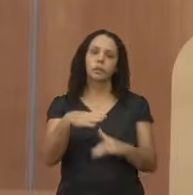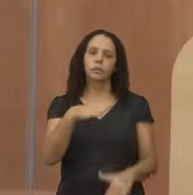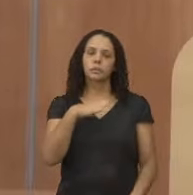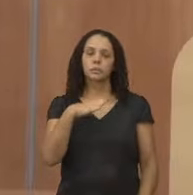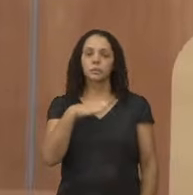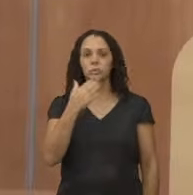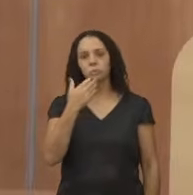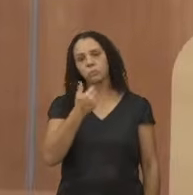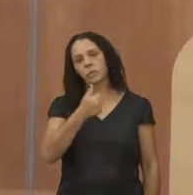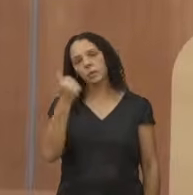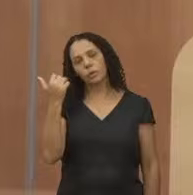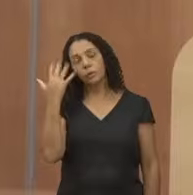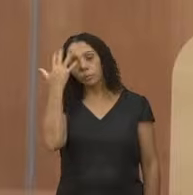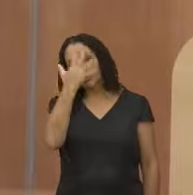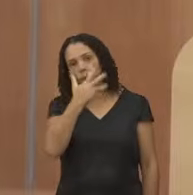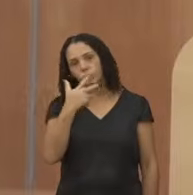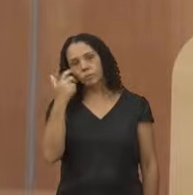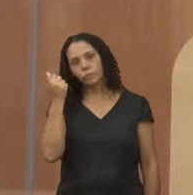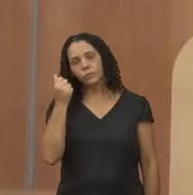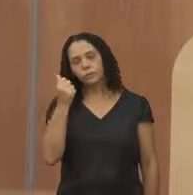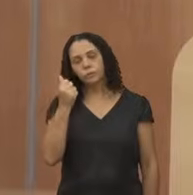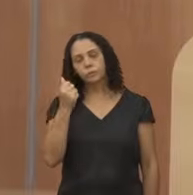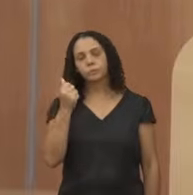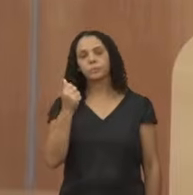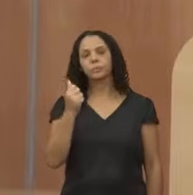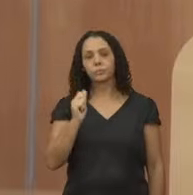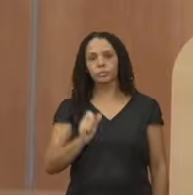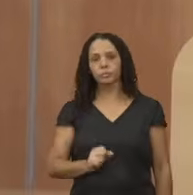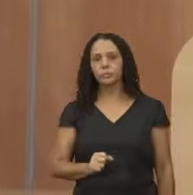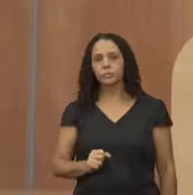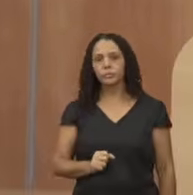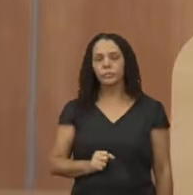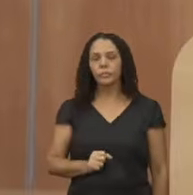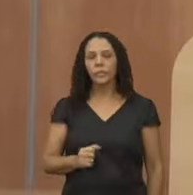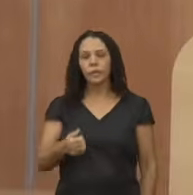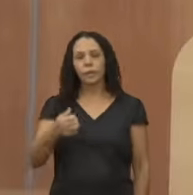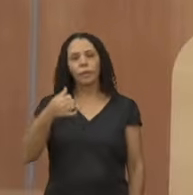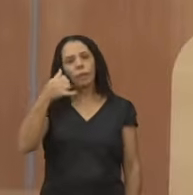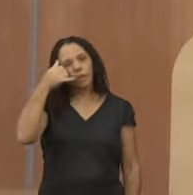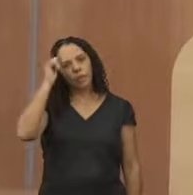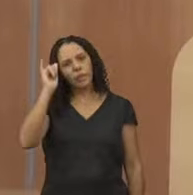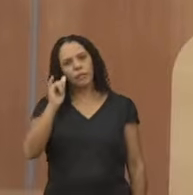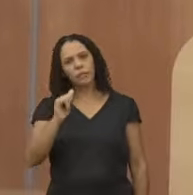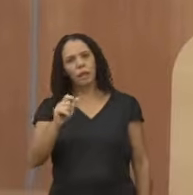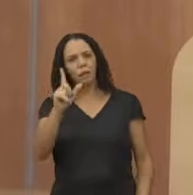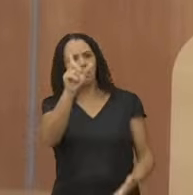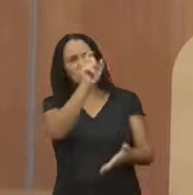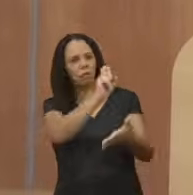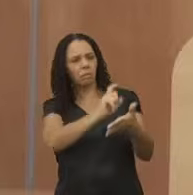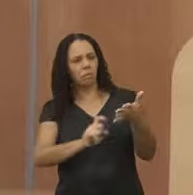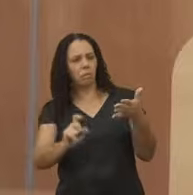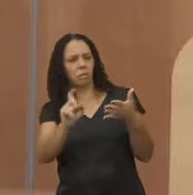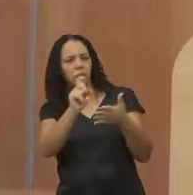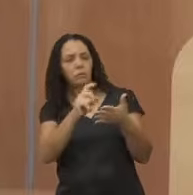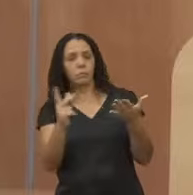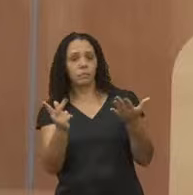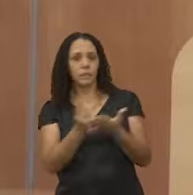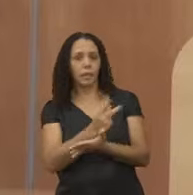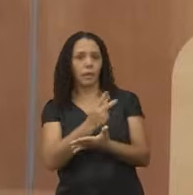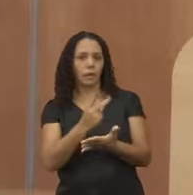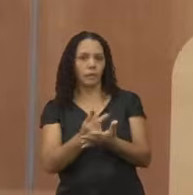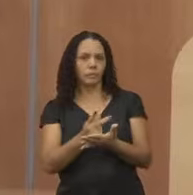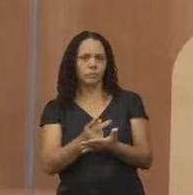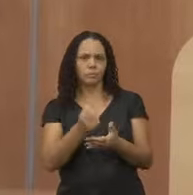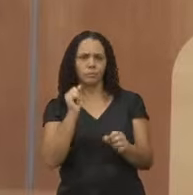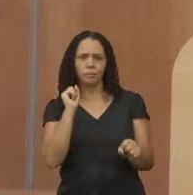harmoniosa, mais bonita, e a gente, de certa forma, combater as pichações. Encerrar é algo difícil, porque